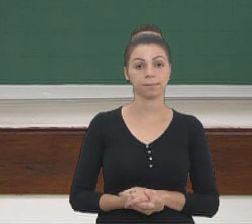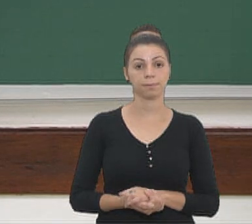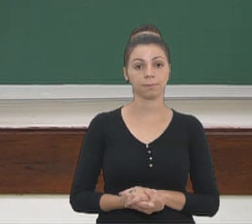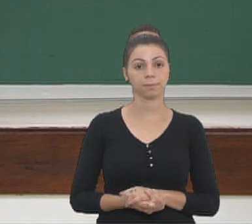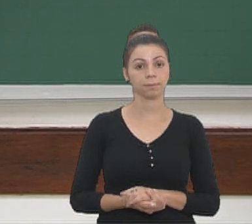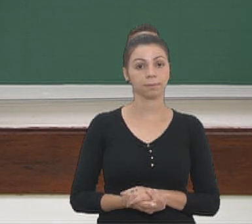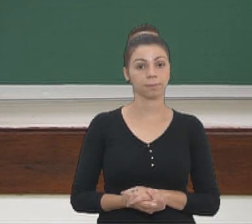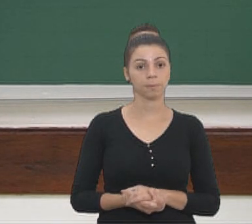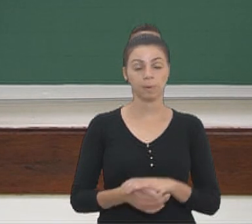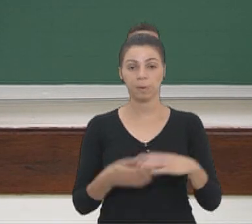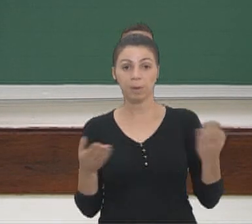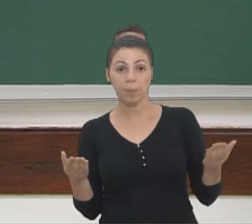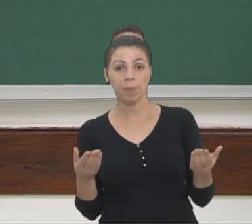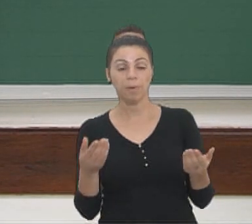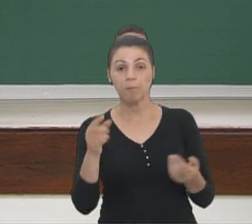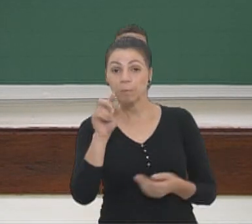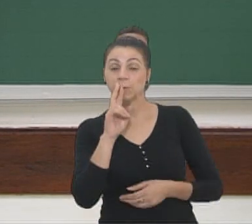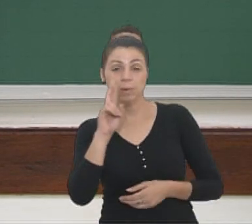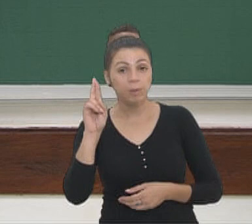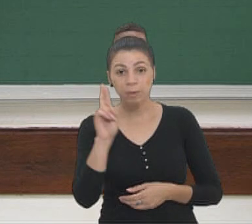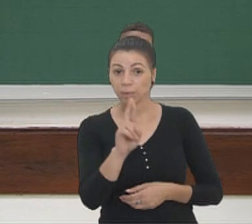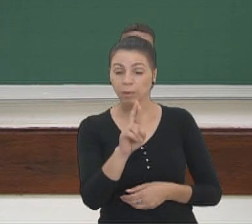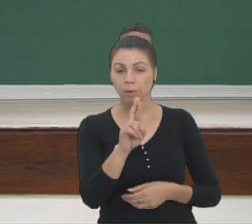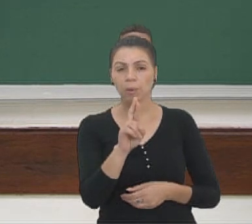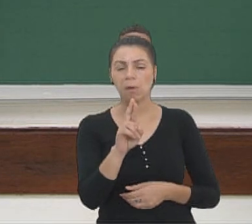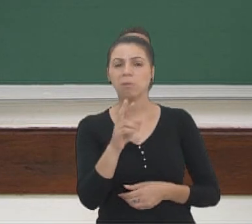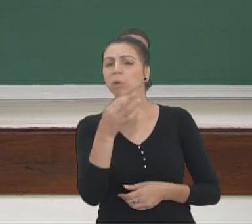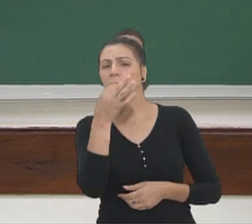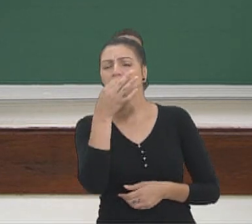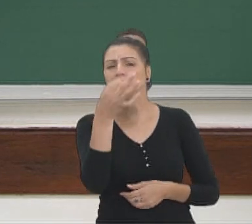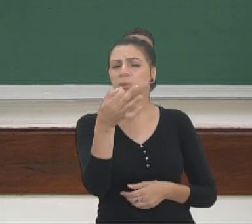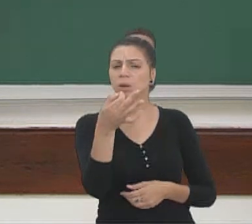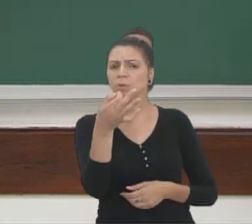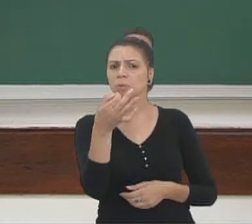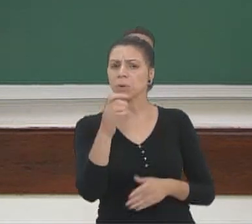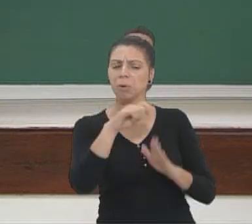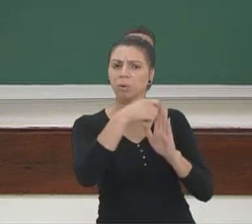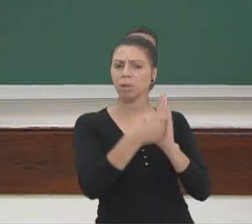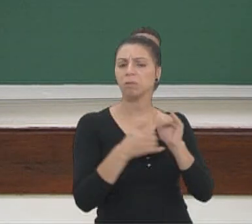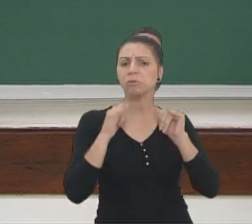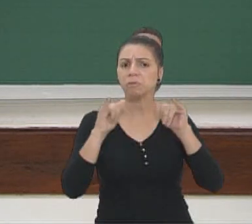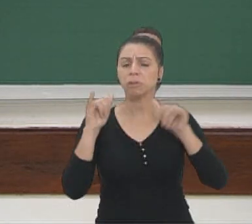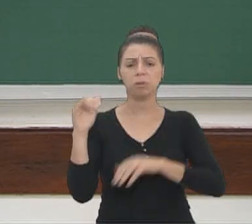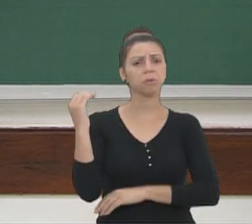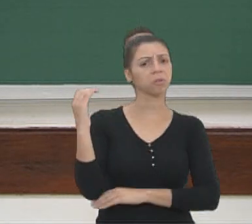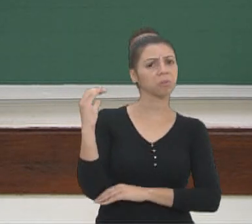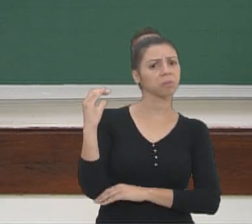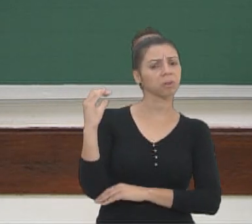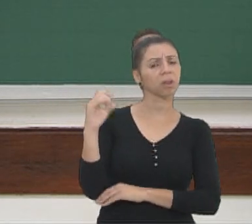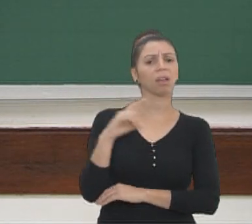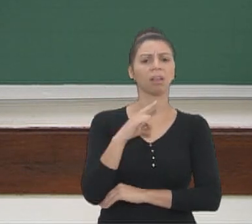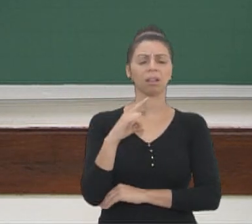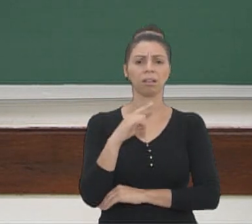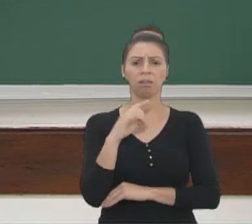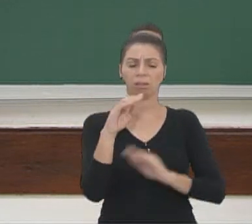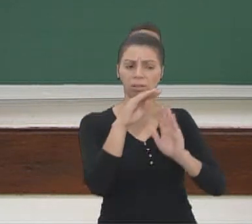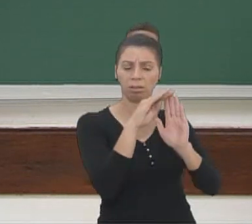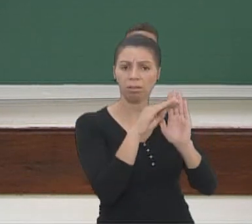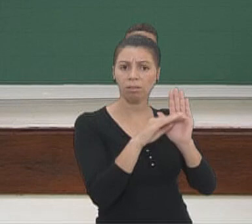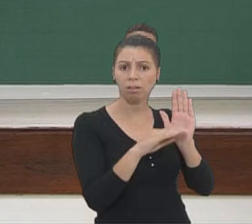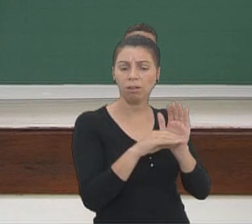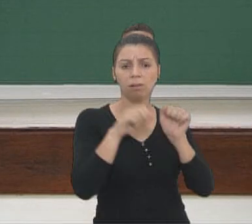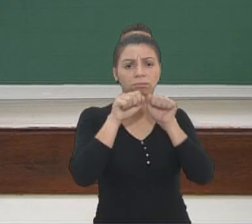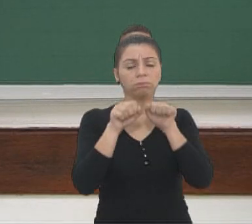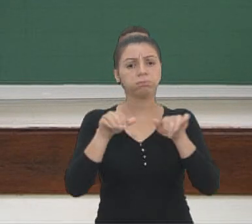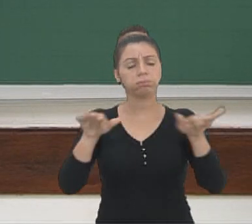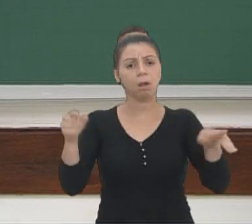Então, como é que você respondeu? O que você acha? O texto de divulgação científica, ele tem um elemento democrático aí para a